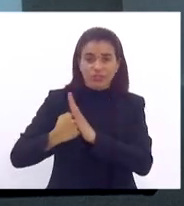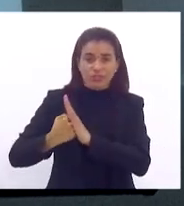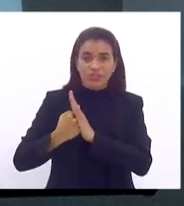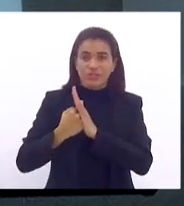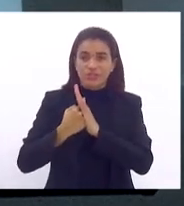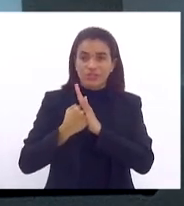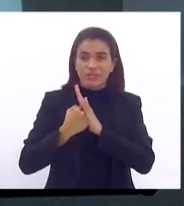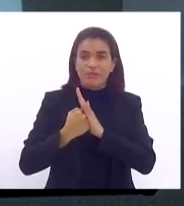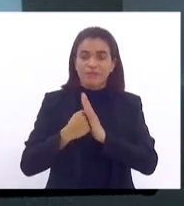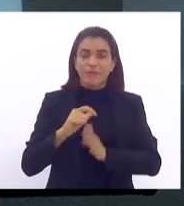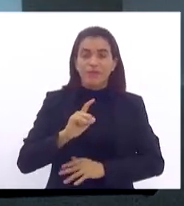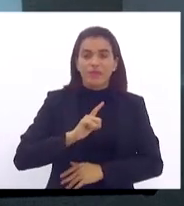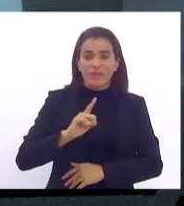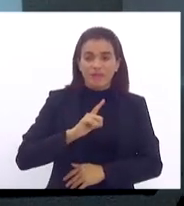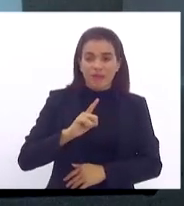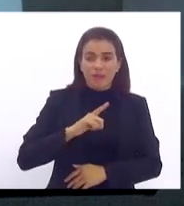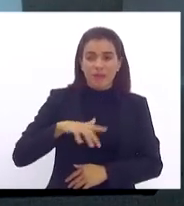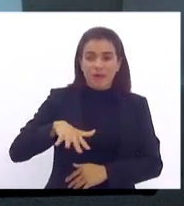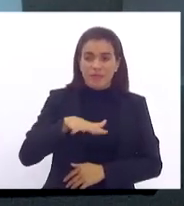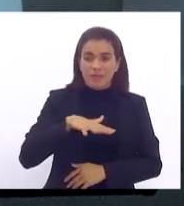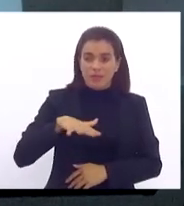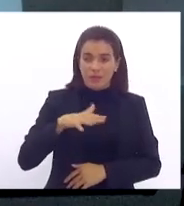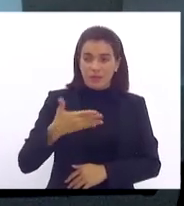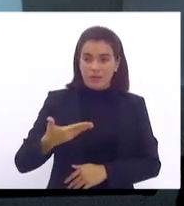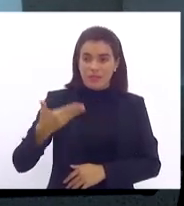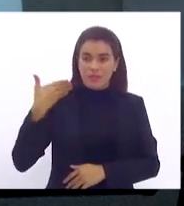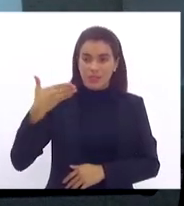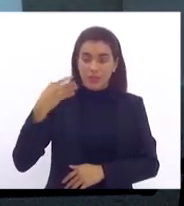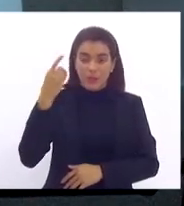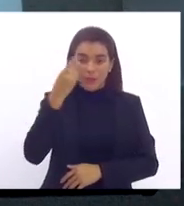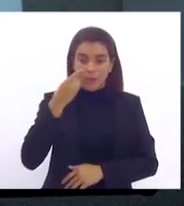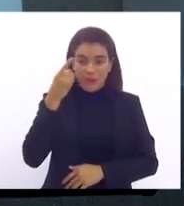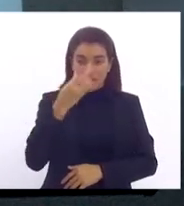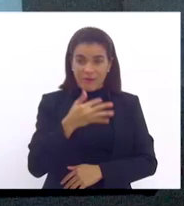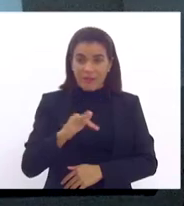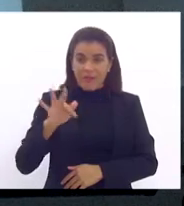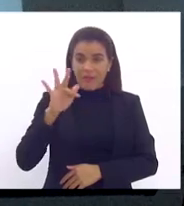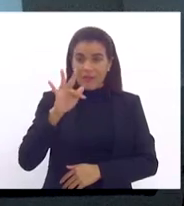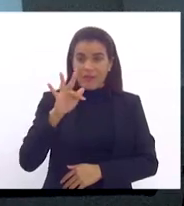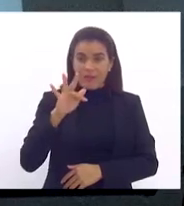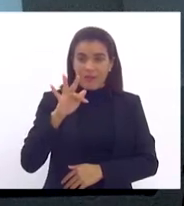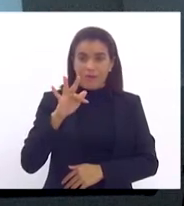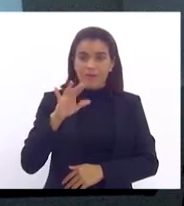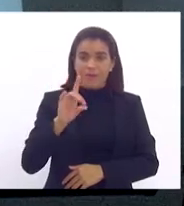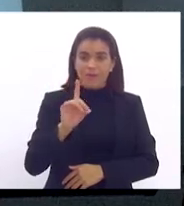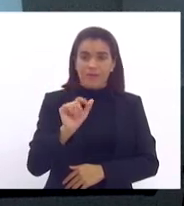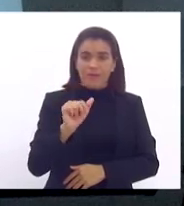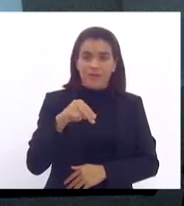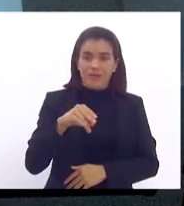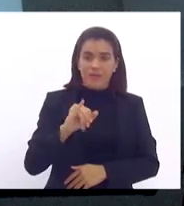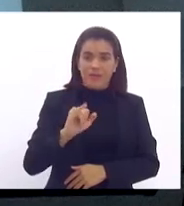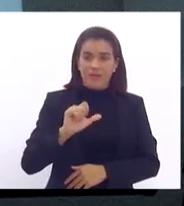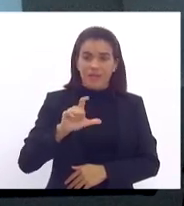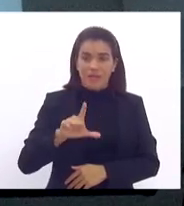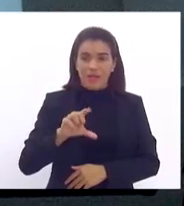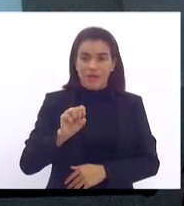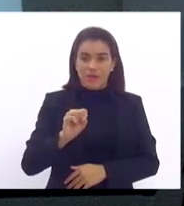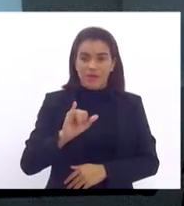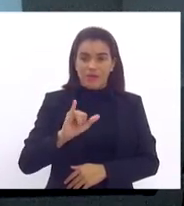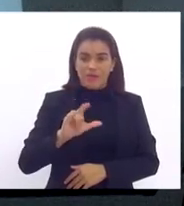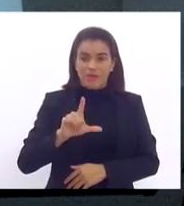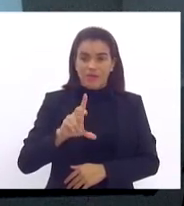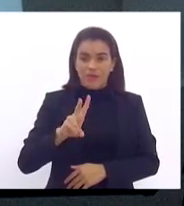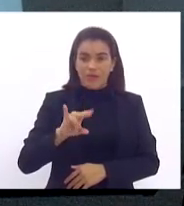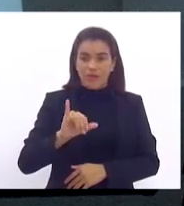plano Federal tivemos um caso mais antigo inclusive um deputado federal daqui do Rio de Janeiro que foi o deputado Daniel Silveira que foi um dos primeiros a ter o